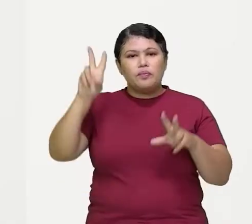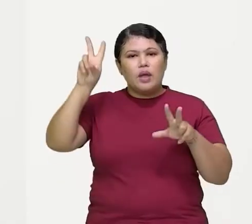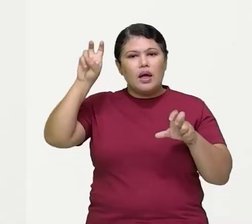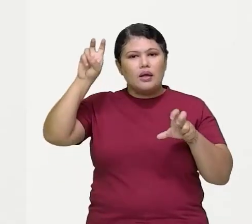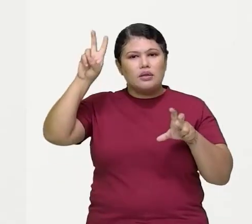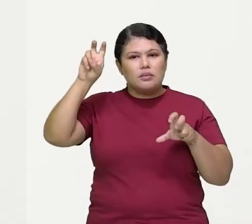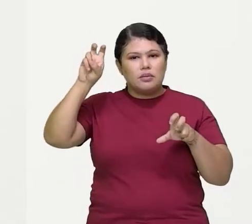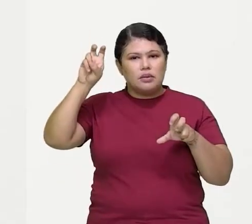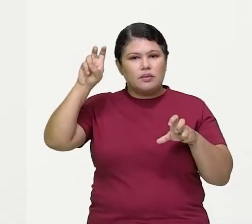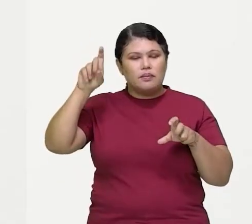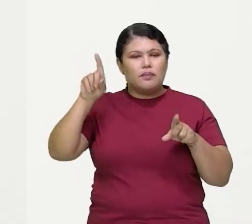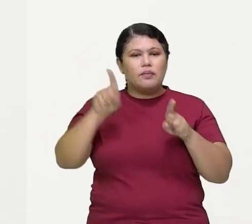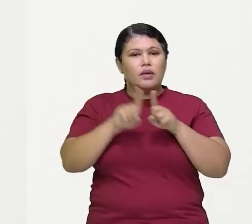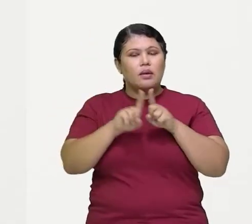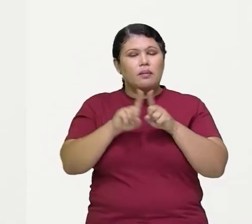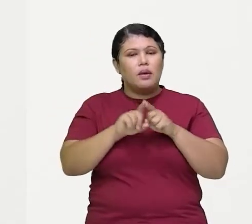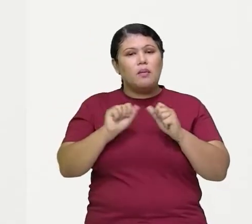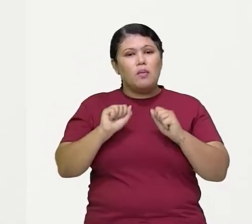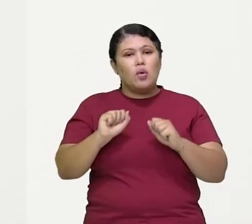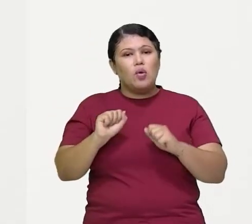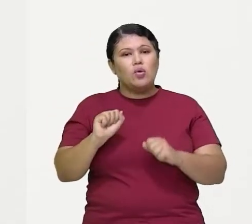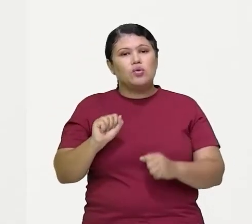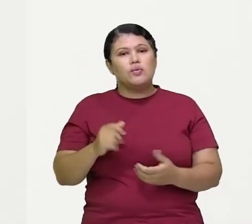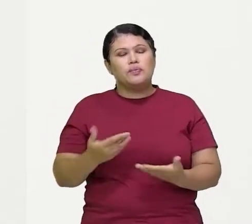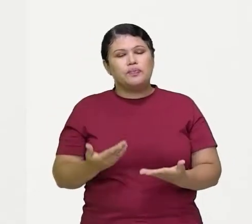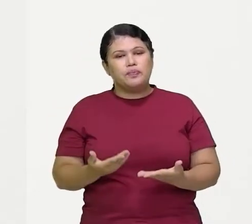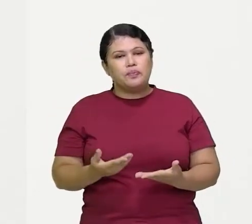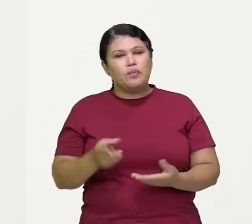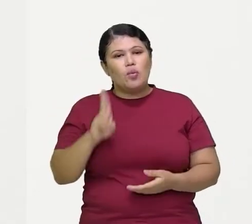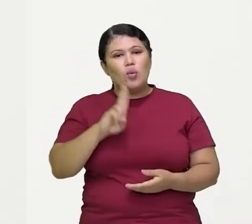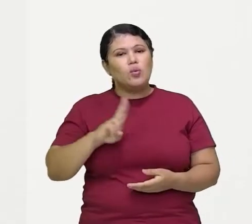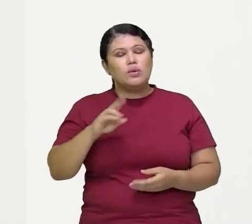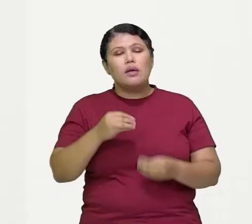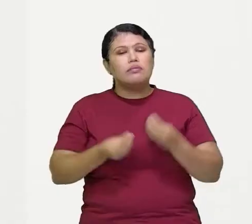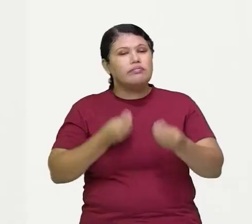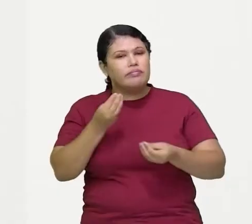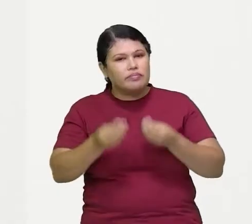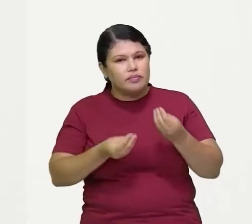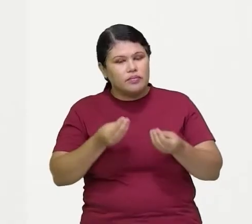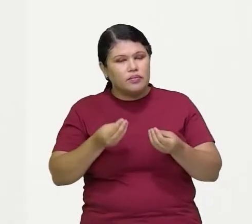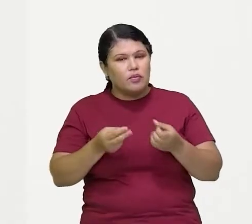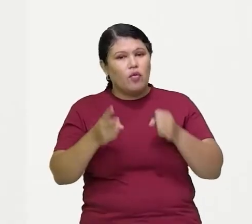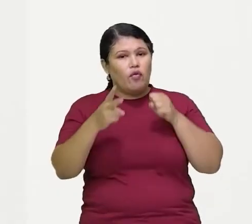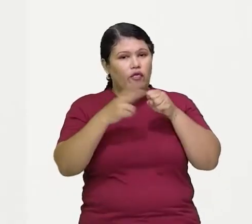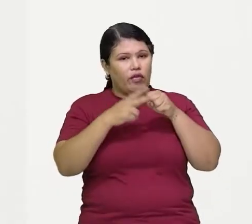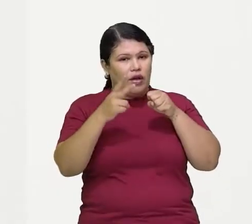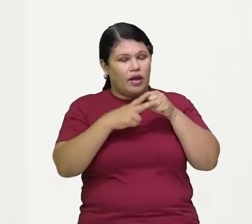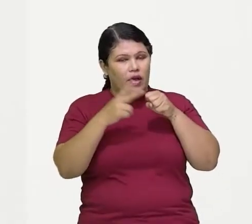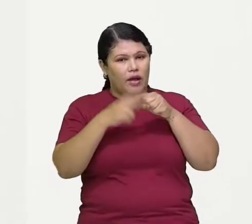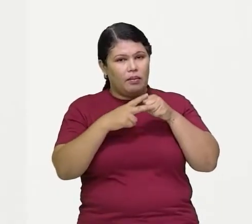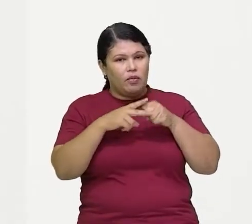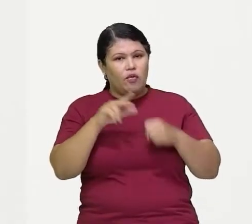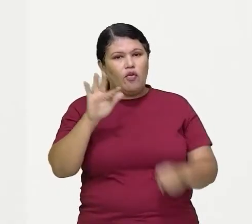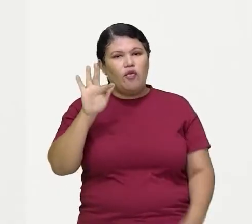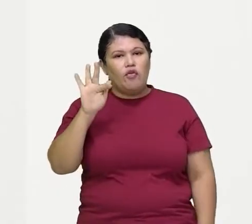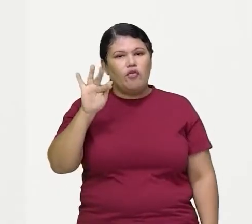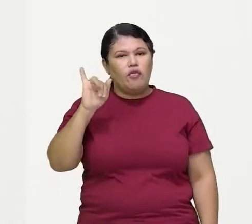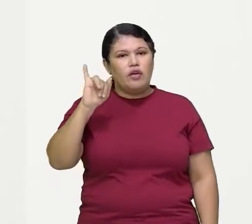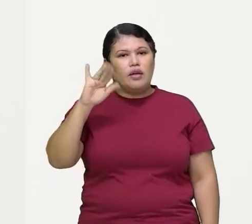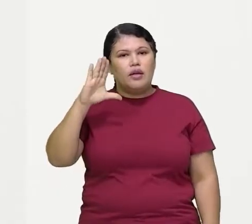A aspa. Para que serve a aspa? Olha a outra função da aspa aqui. O verbo ficar